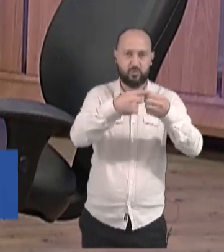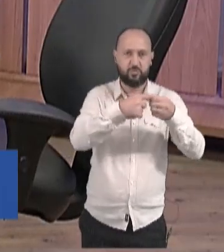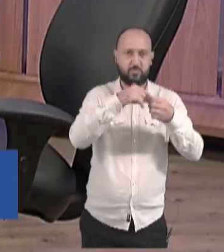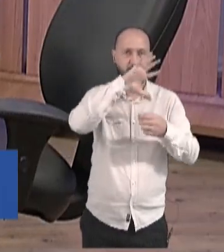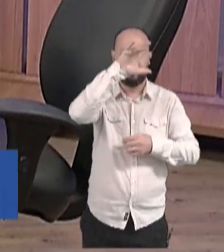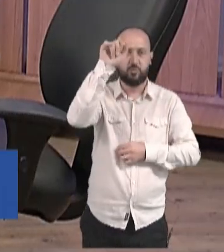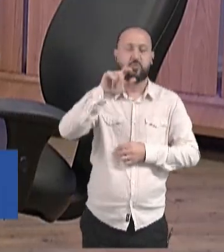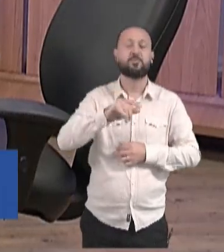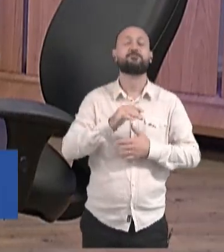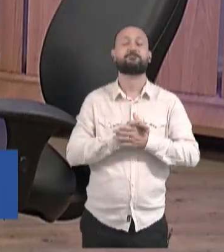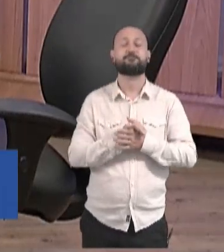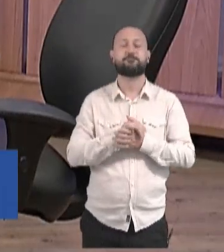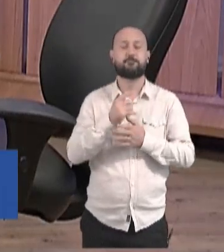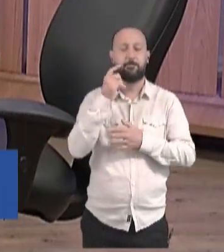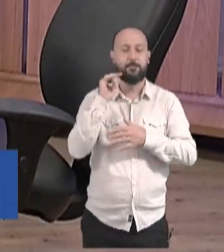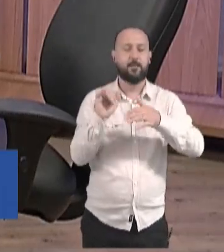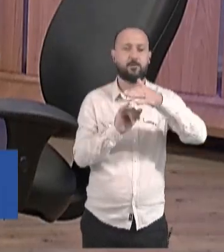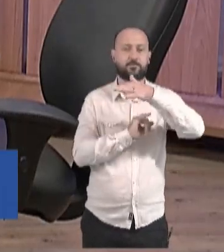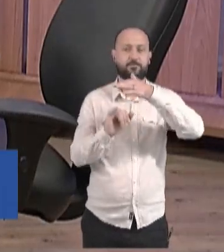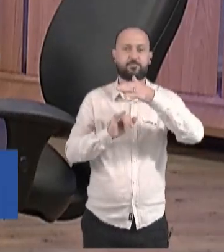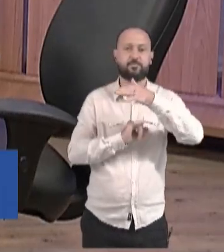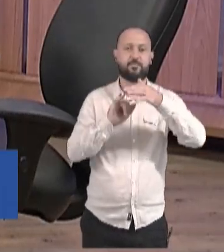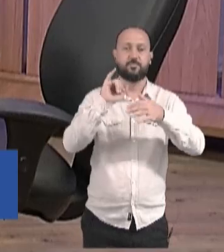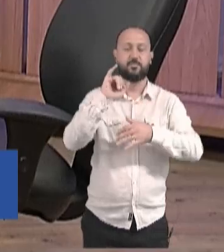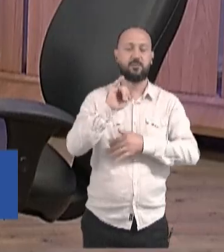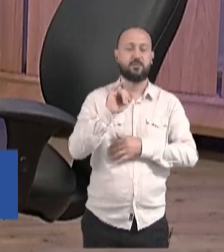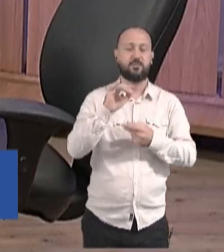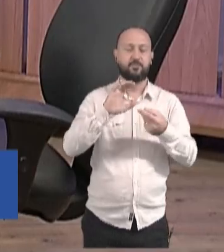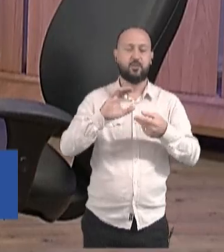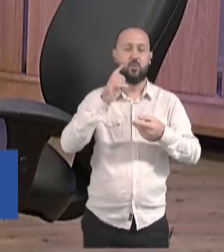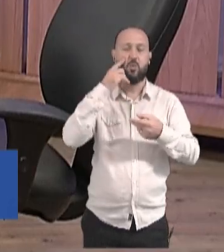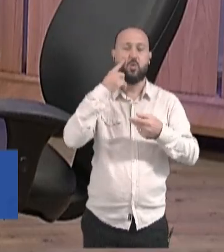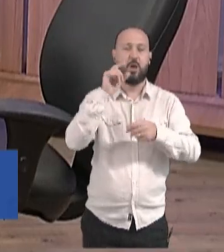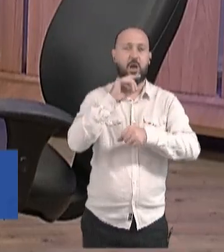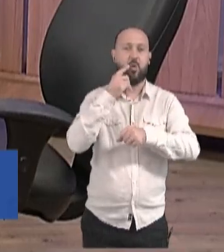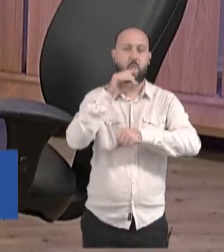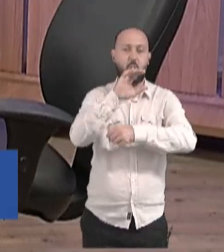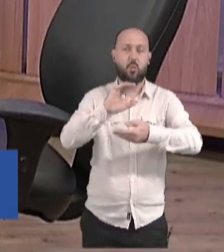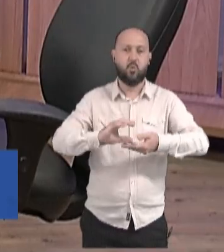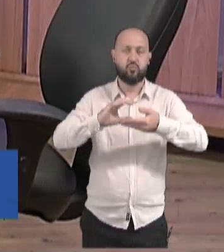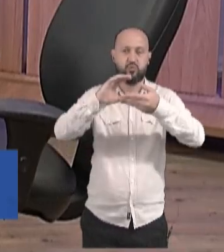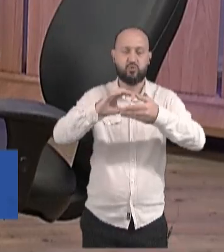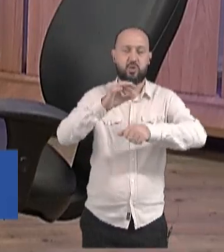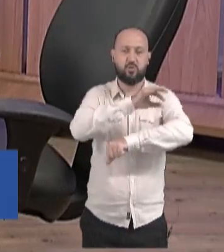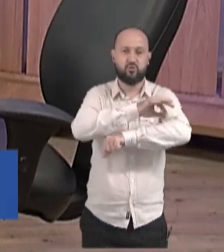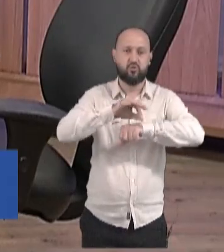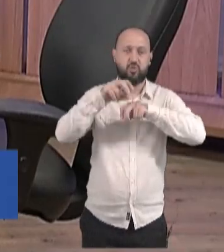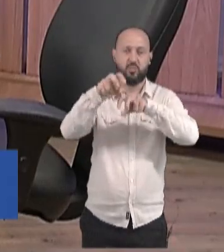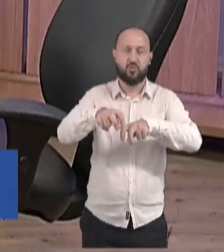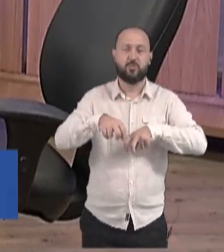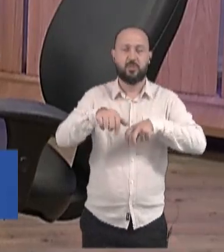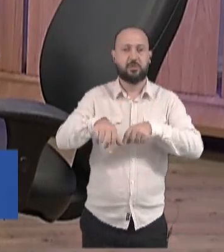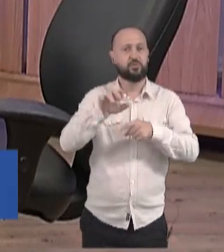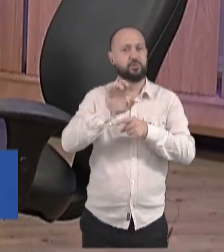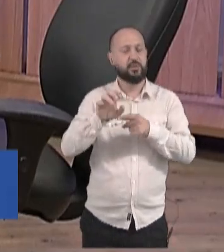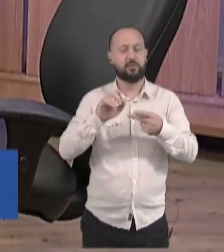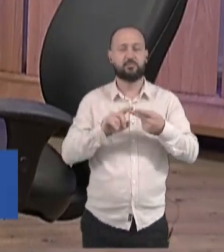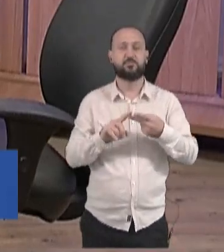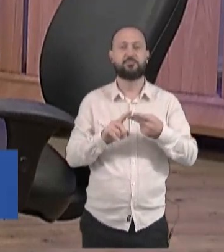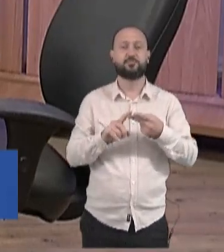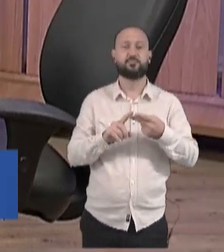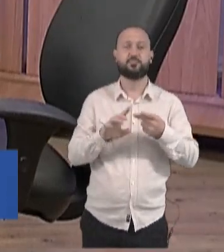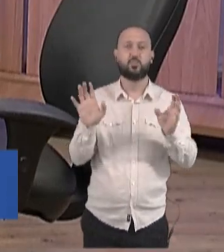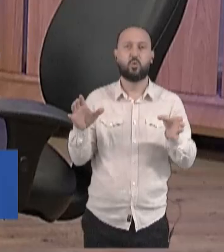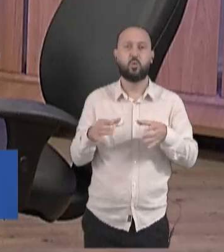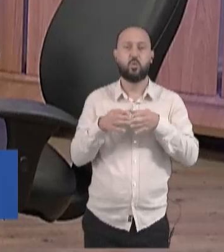de Mato Grosso do Sul, Instituto Histórico e Geográfico, CREA, Conselho Regional de Engenharia e Agronomia aqui do nosso estado também,